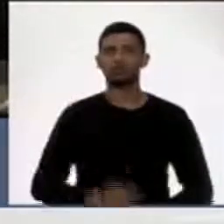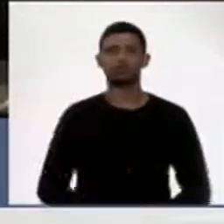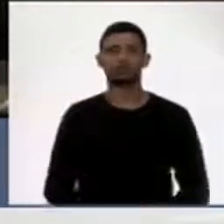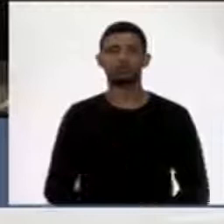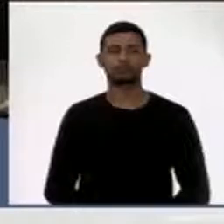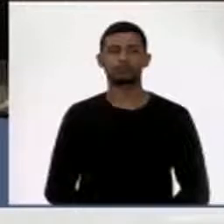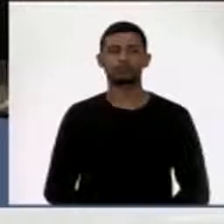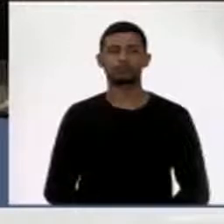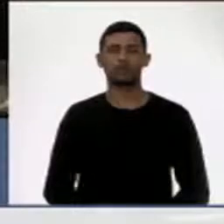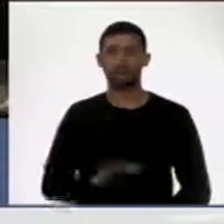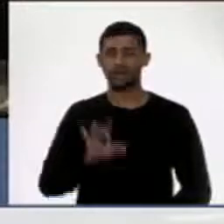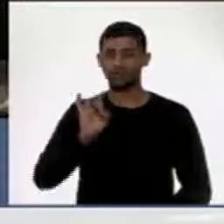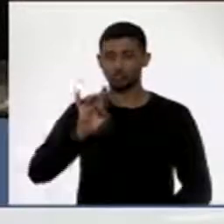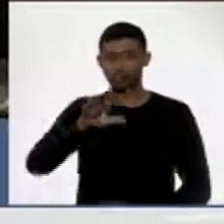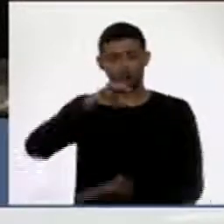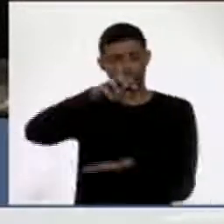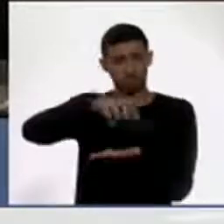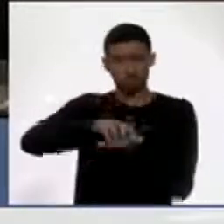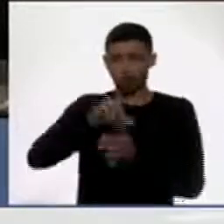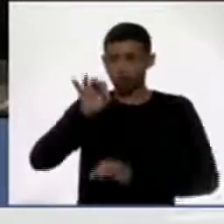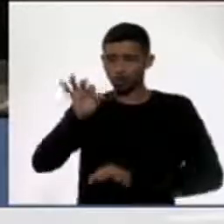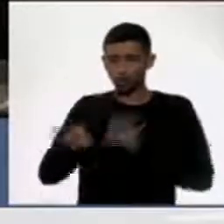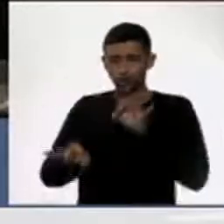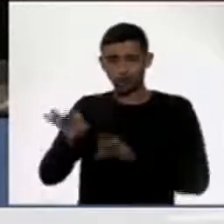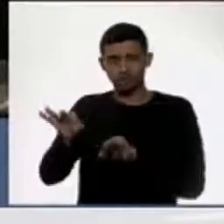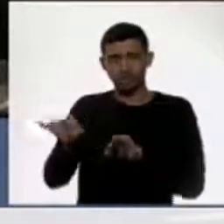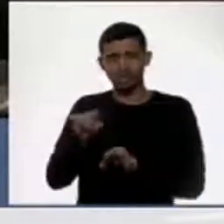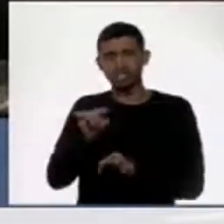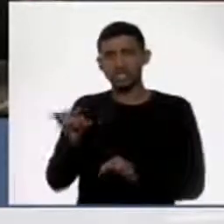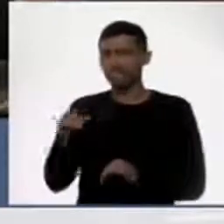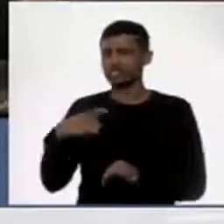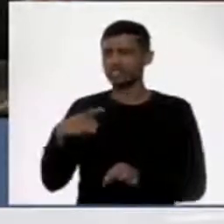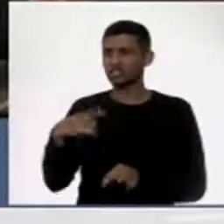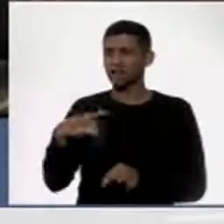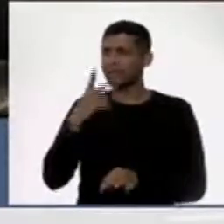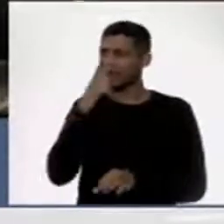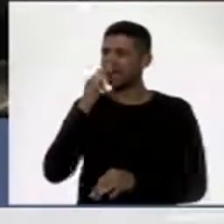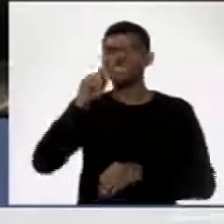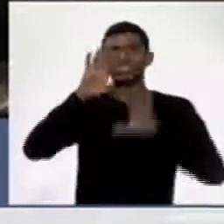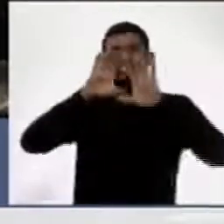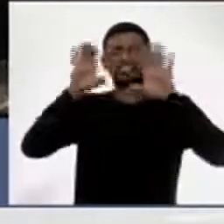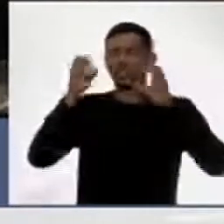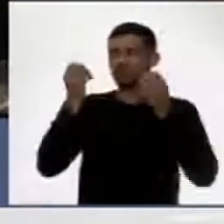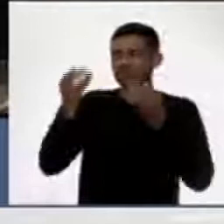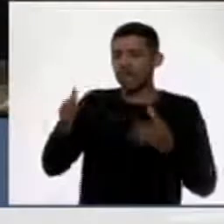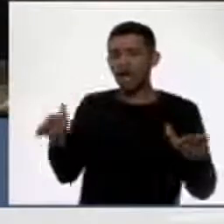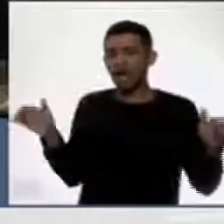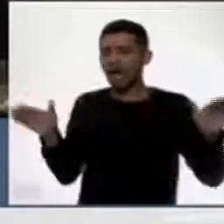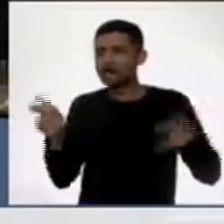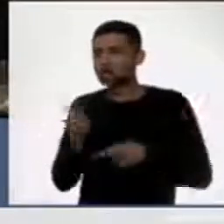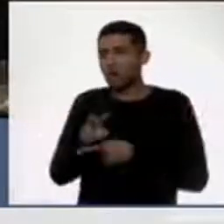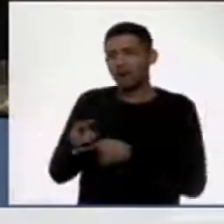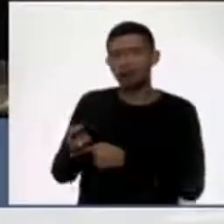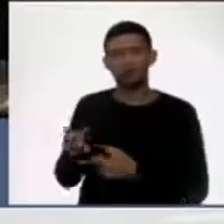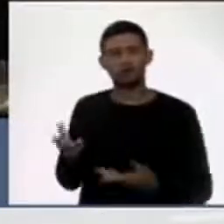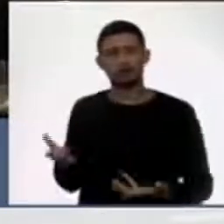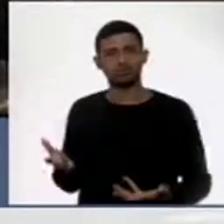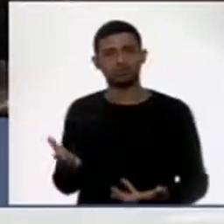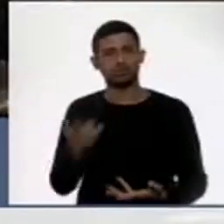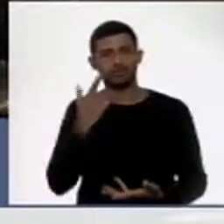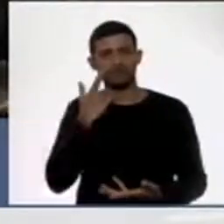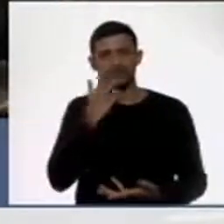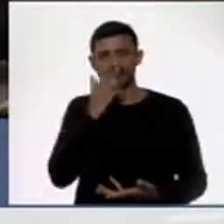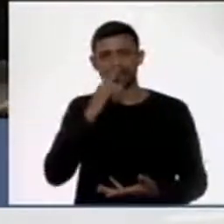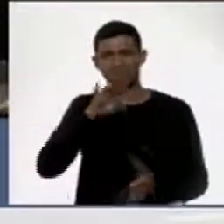no judiciário é que tem os anjos dos céus. É um mundo à